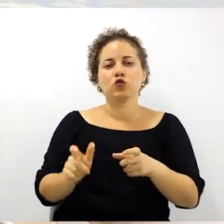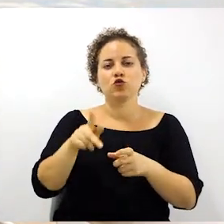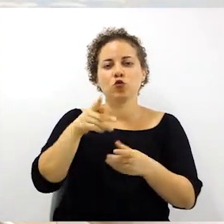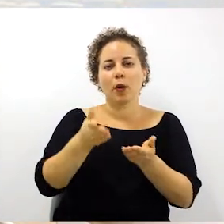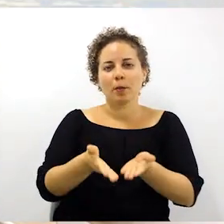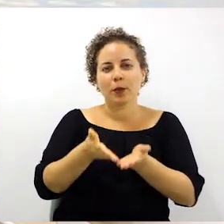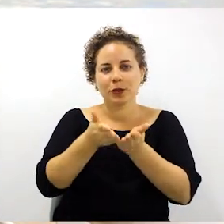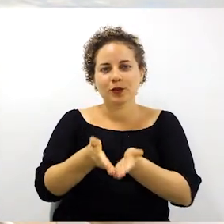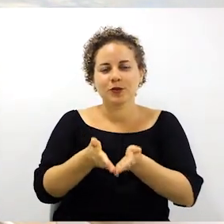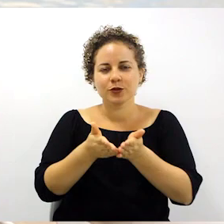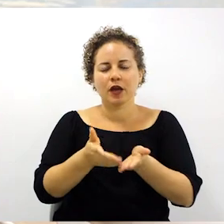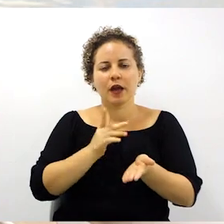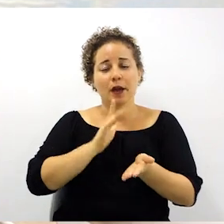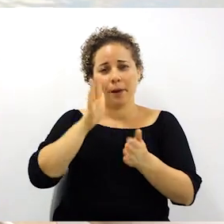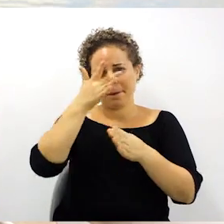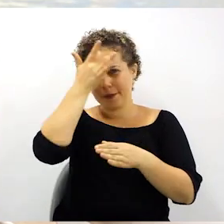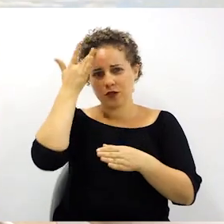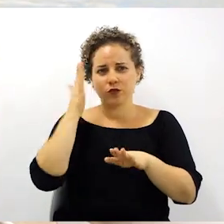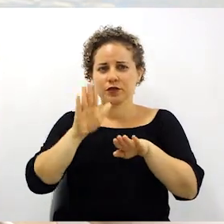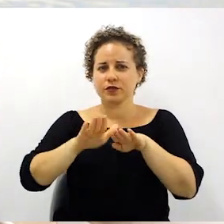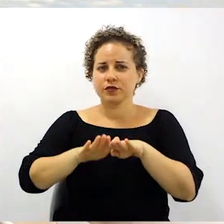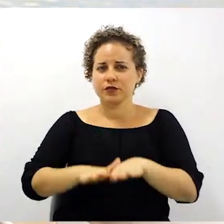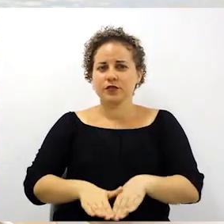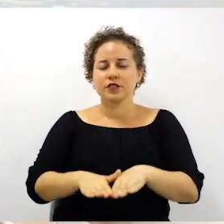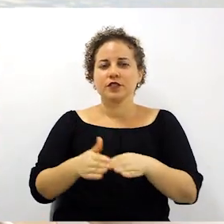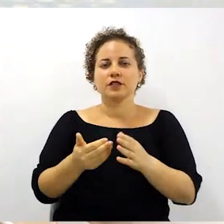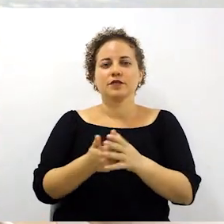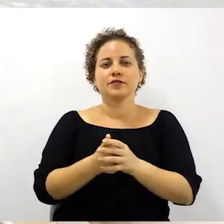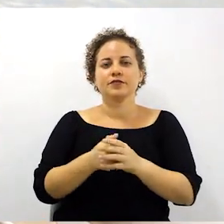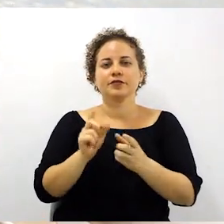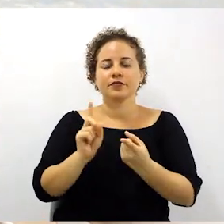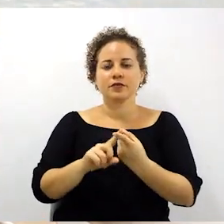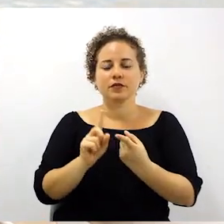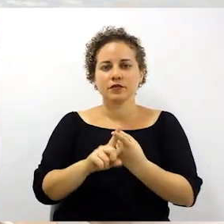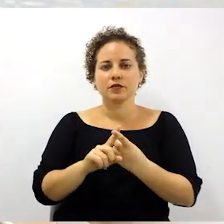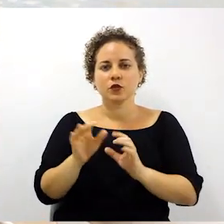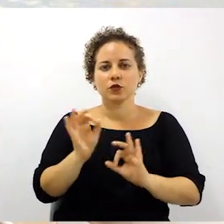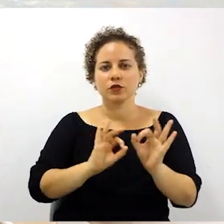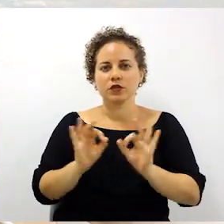portuário, que é aquele que fica na área portuária, no porto